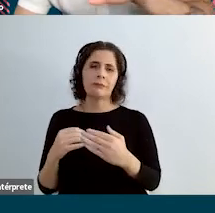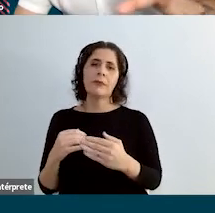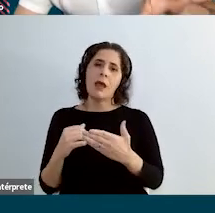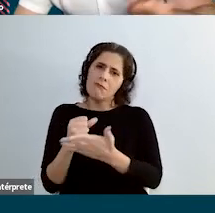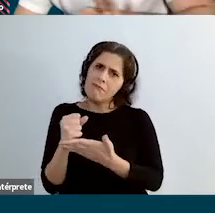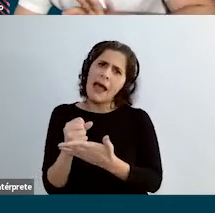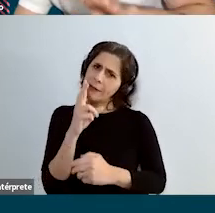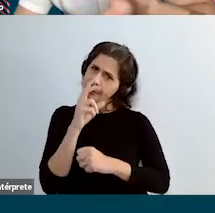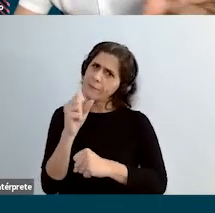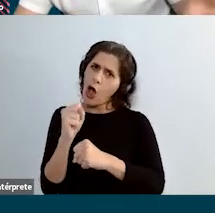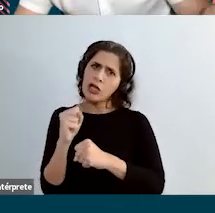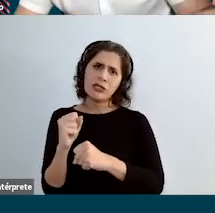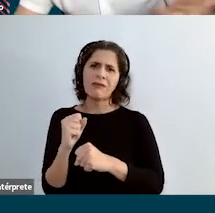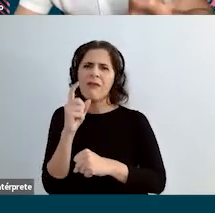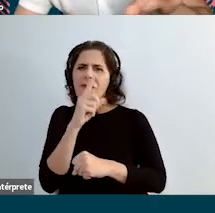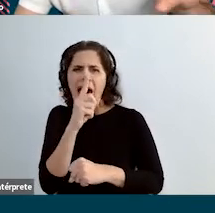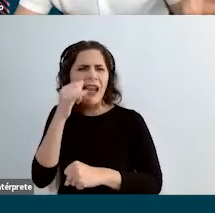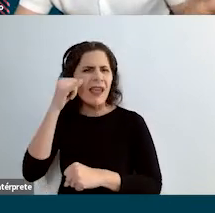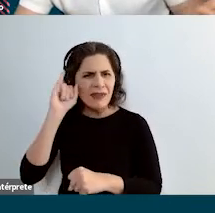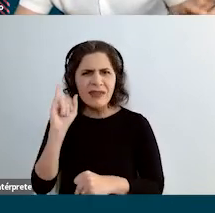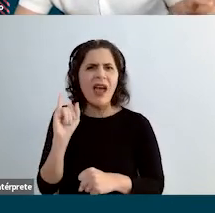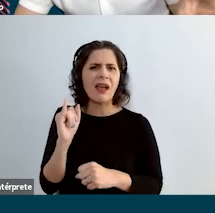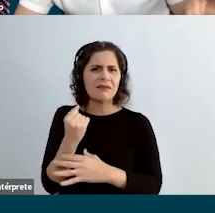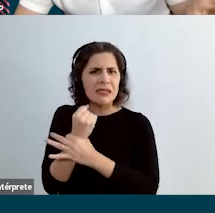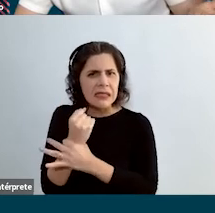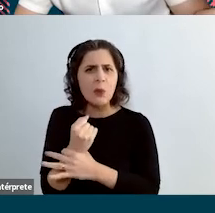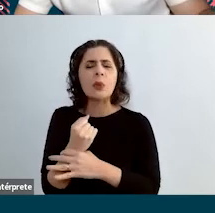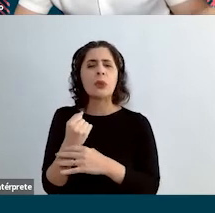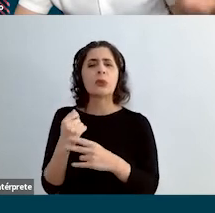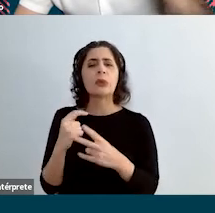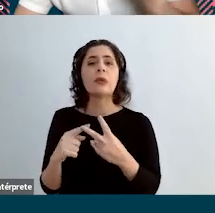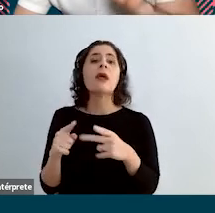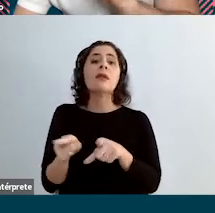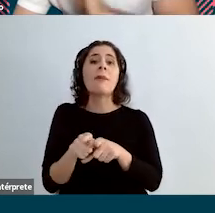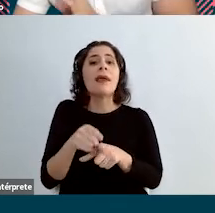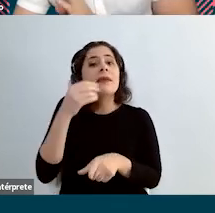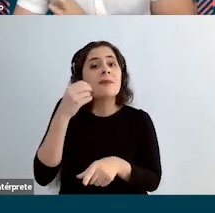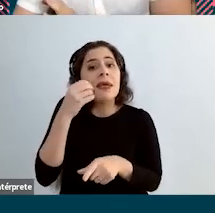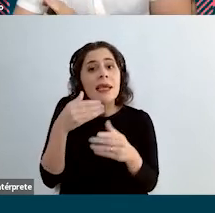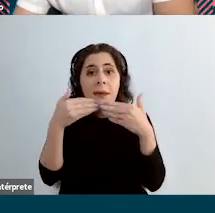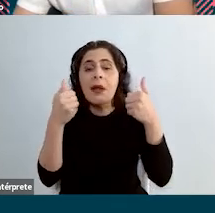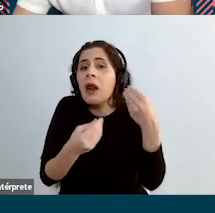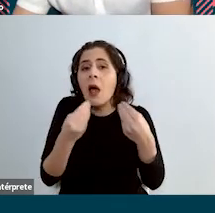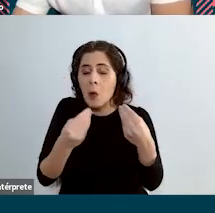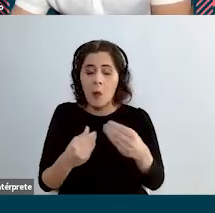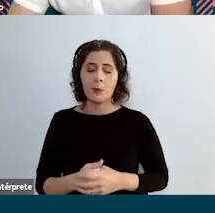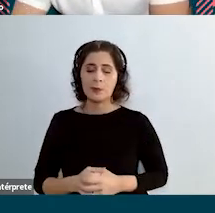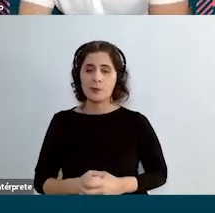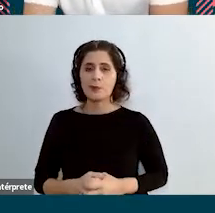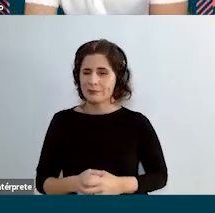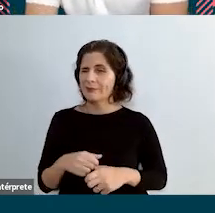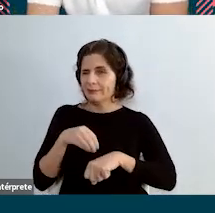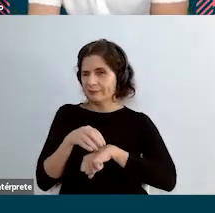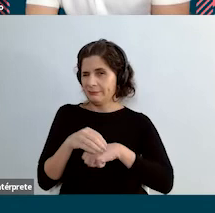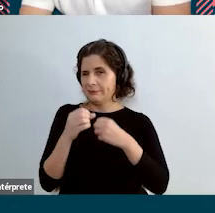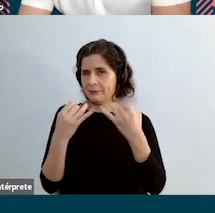jogo, ficou um time ali atuando nisso, né, garantindo essa parte mais técnica, e melhorar a experiência. Vou falar um pouquinho aqui